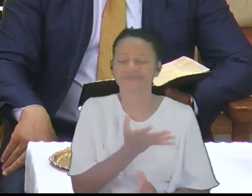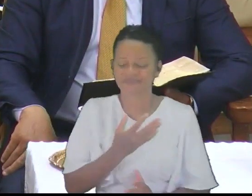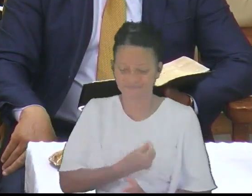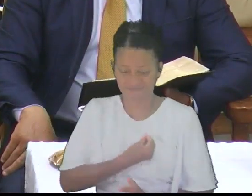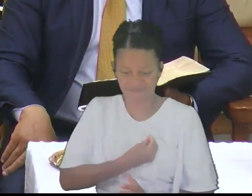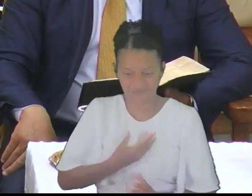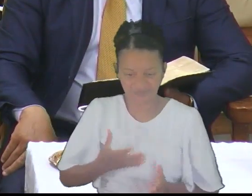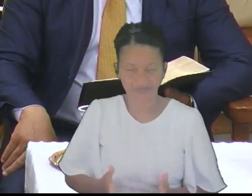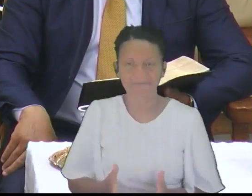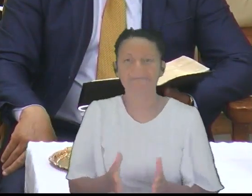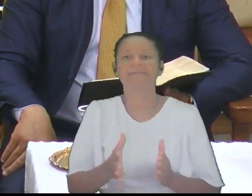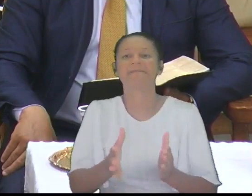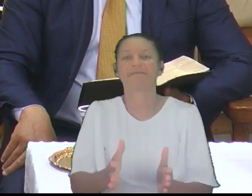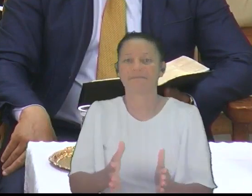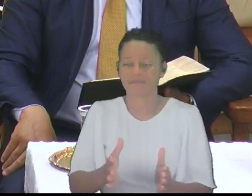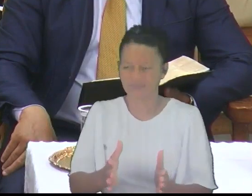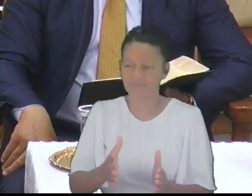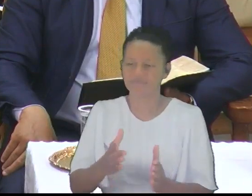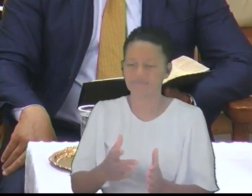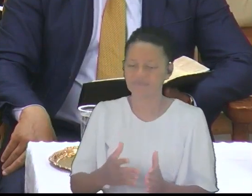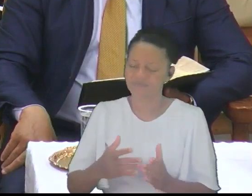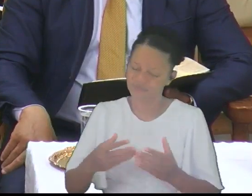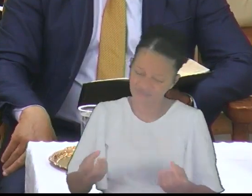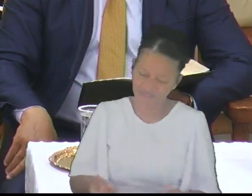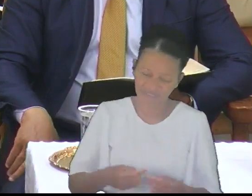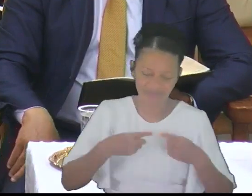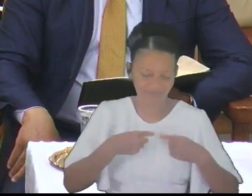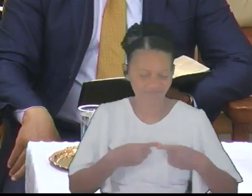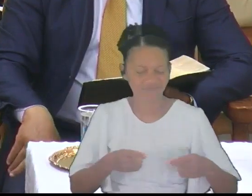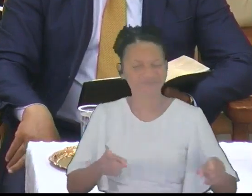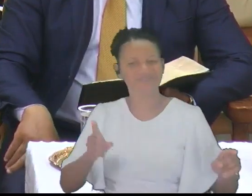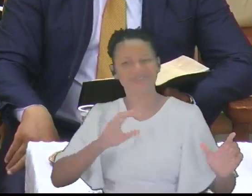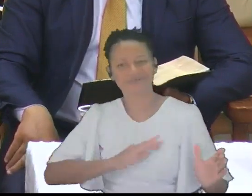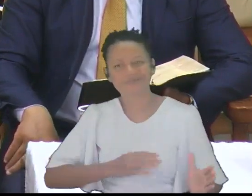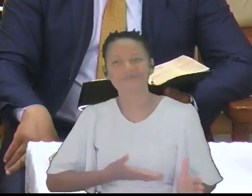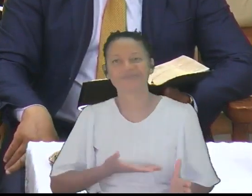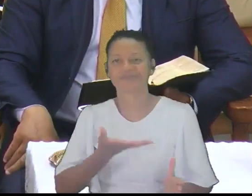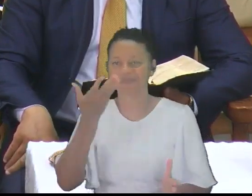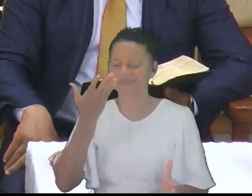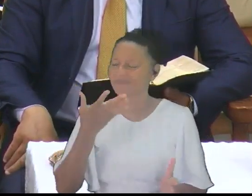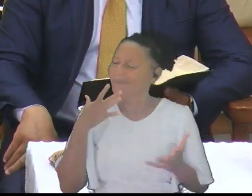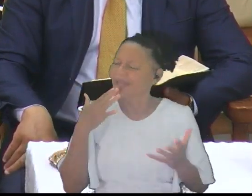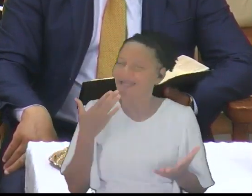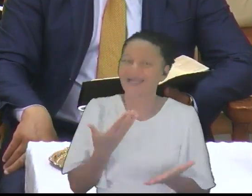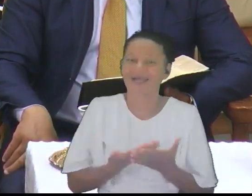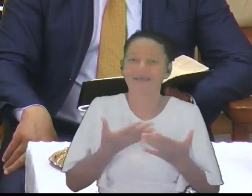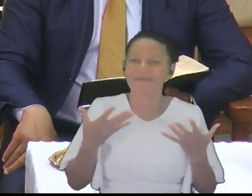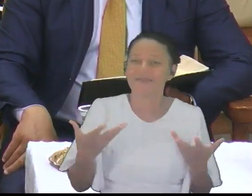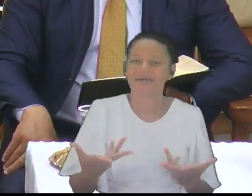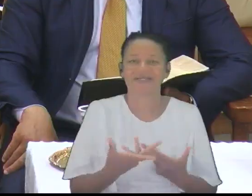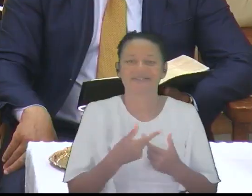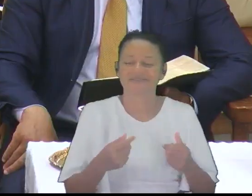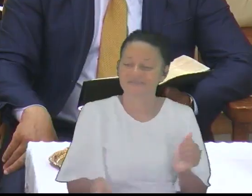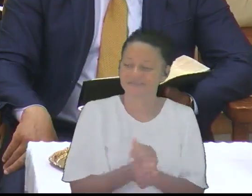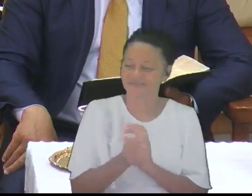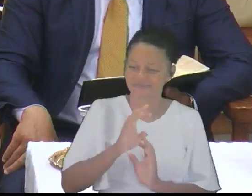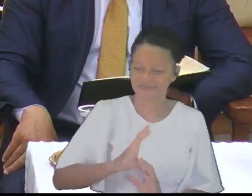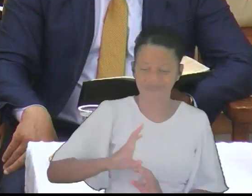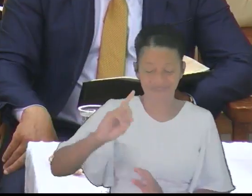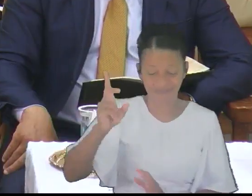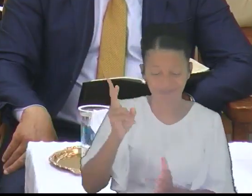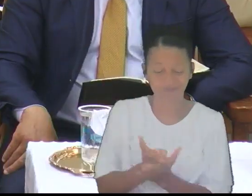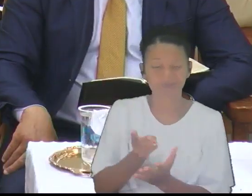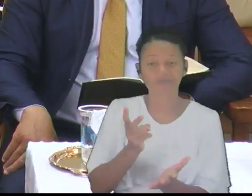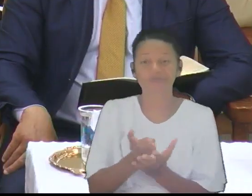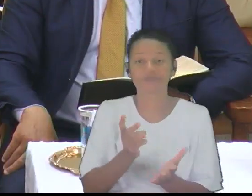vivo caminho que Ele nos inaugurou. Aleluia. Que maravilha, irmão. Glória a Deus para